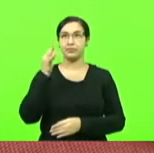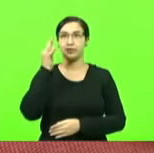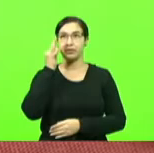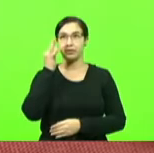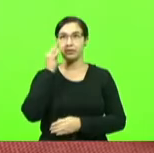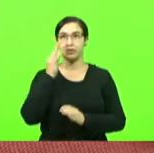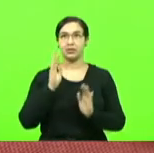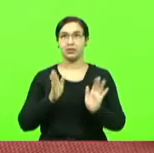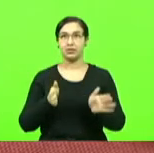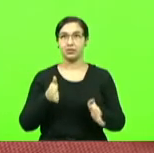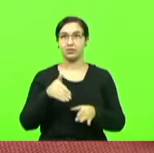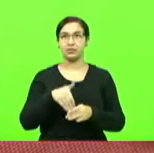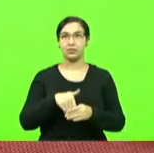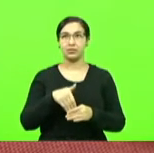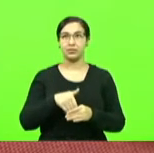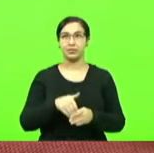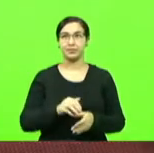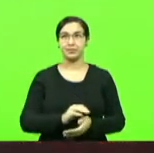lá.